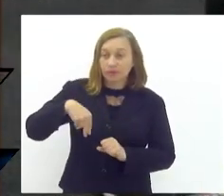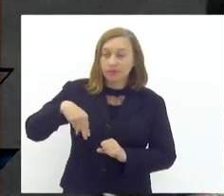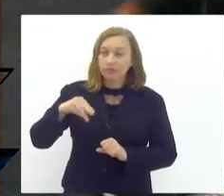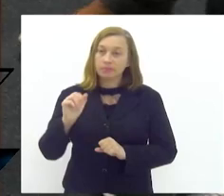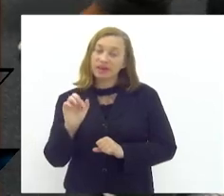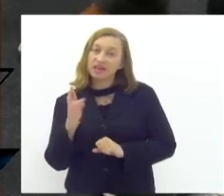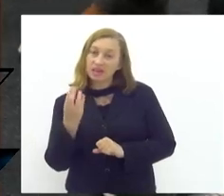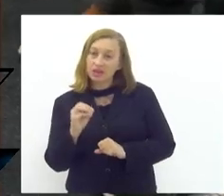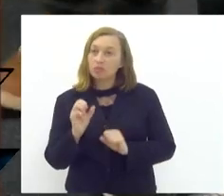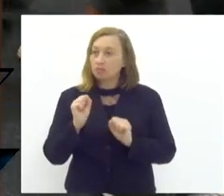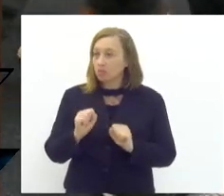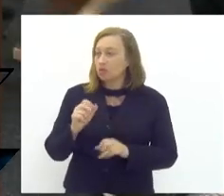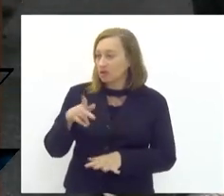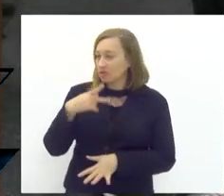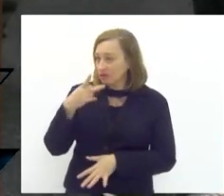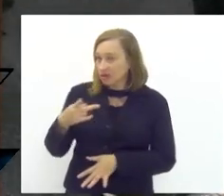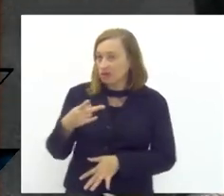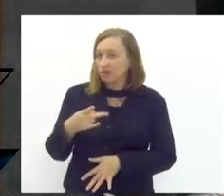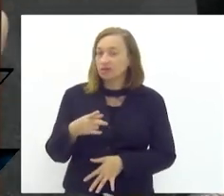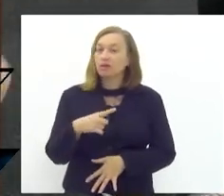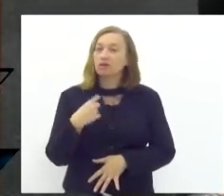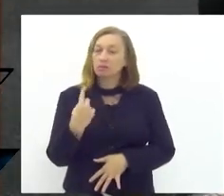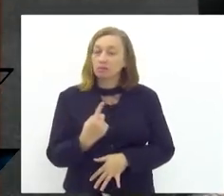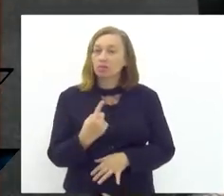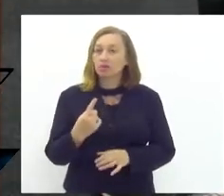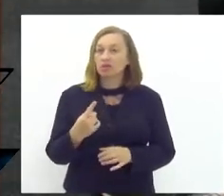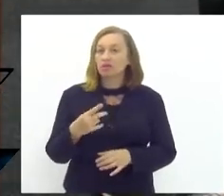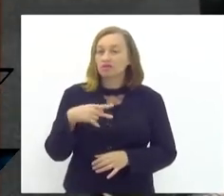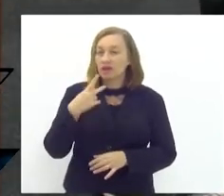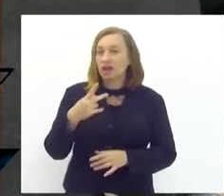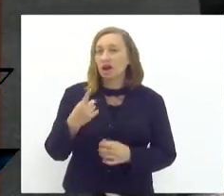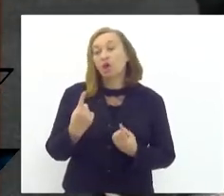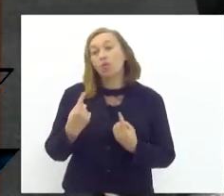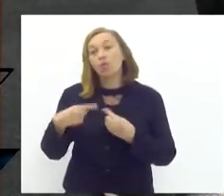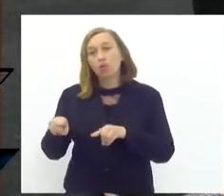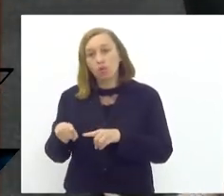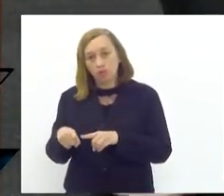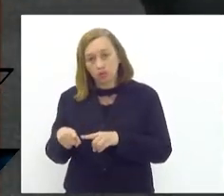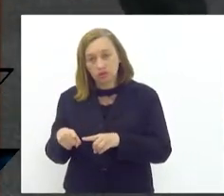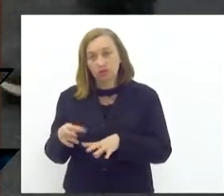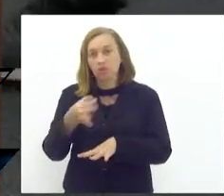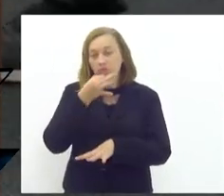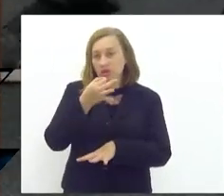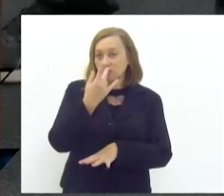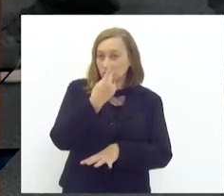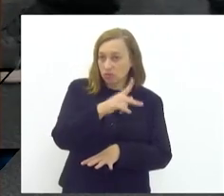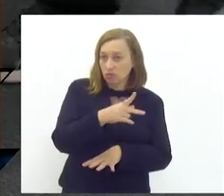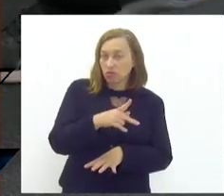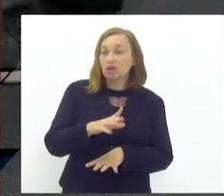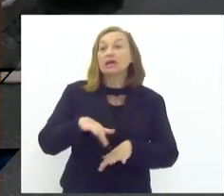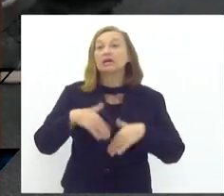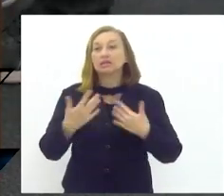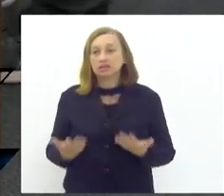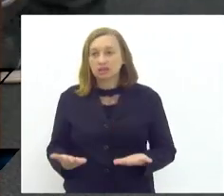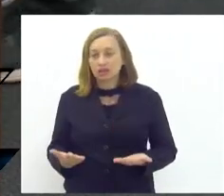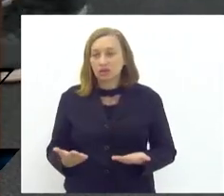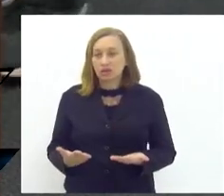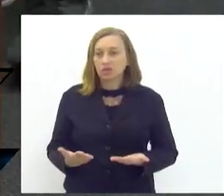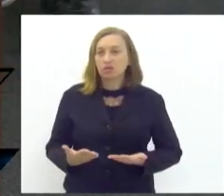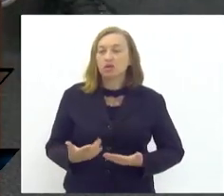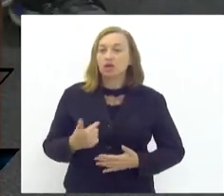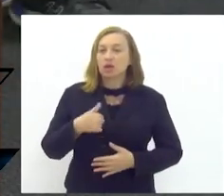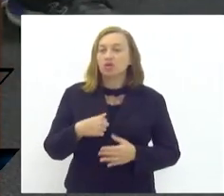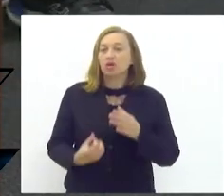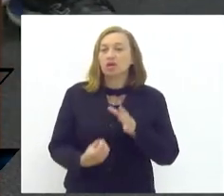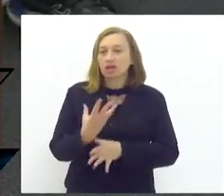confirmar a gente pode fazer uma contra razão ou contraditar os argumentos então na condição de uma das